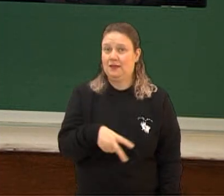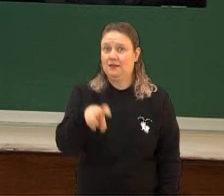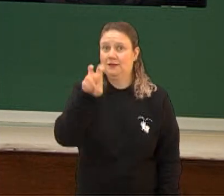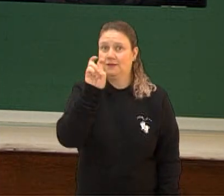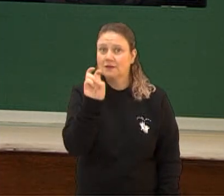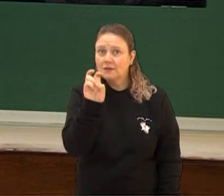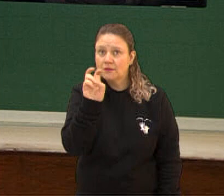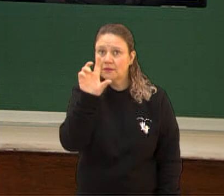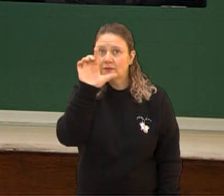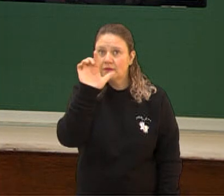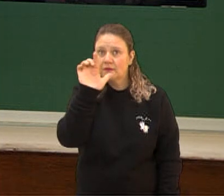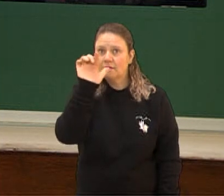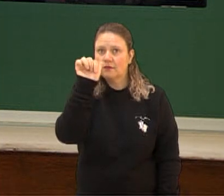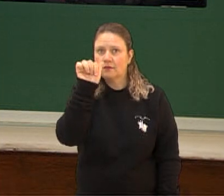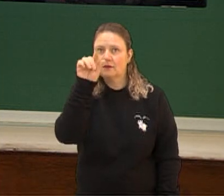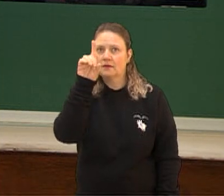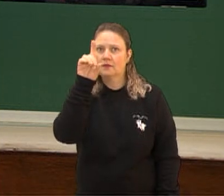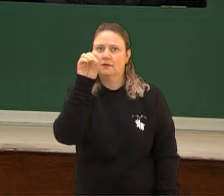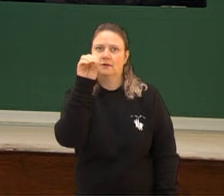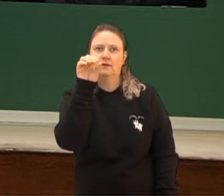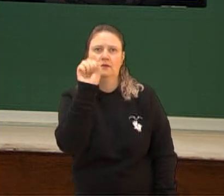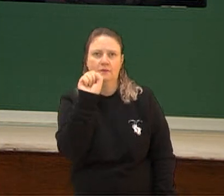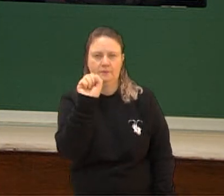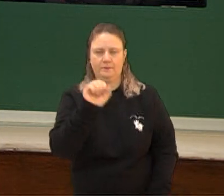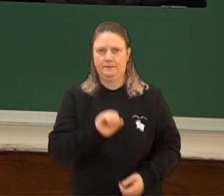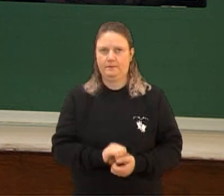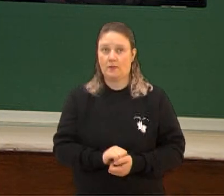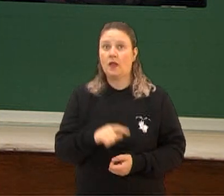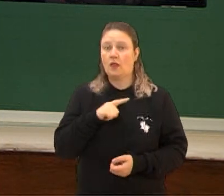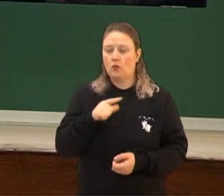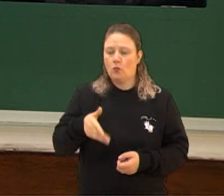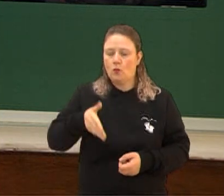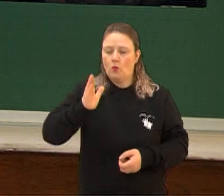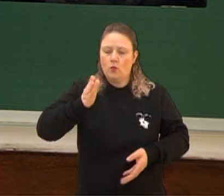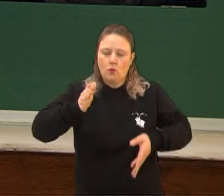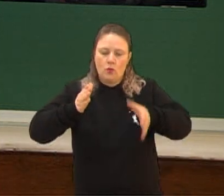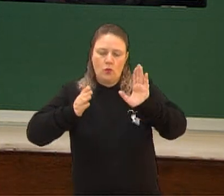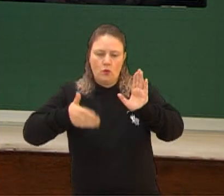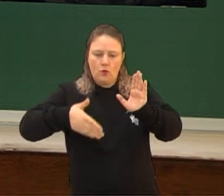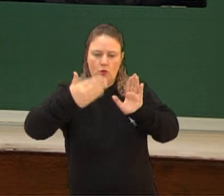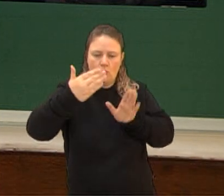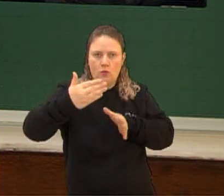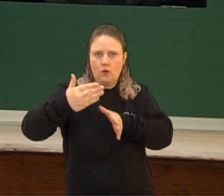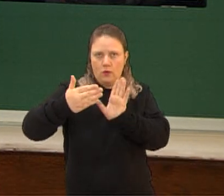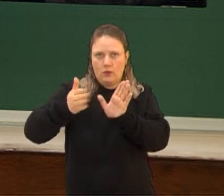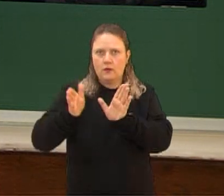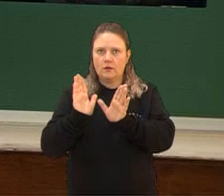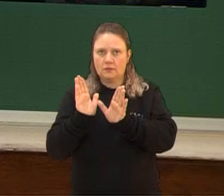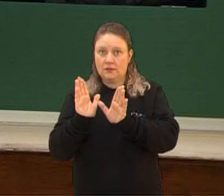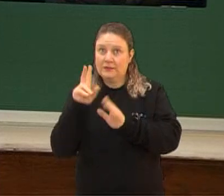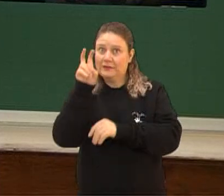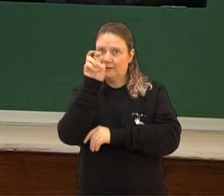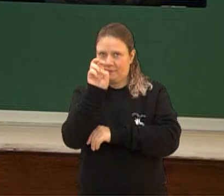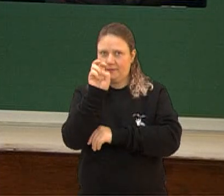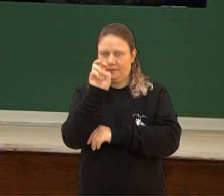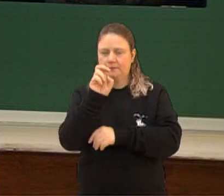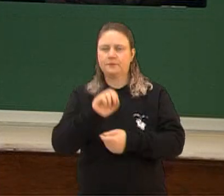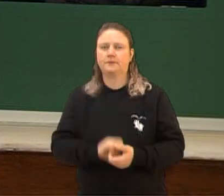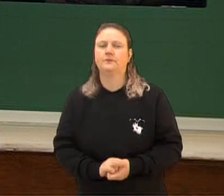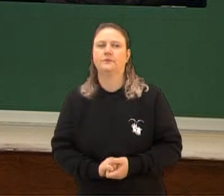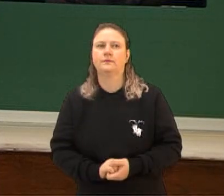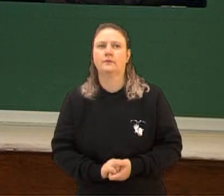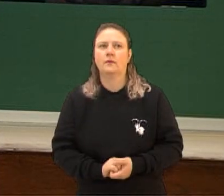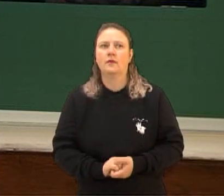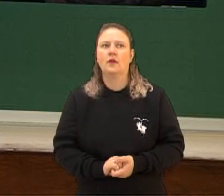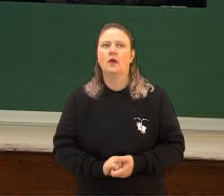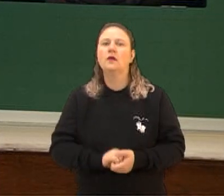5 lados. Então ele terá 5 faces que ligam as duas bases. Então, elas são,